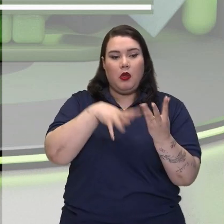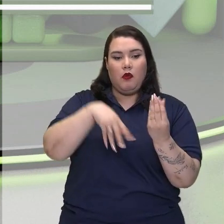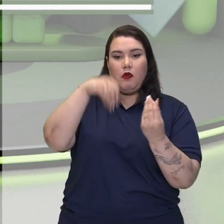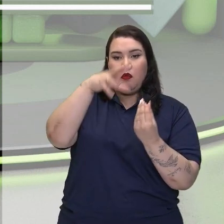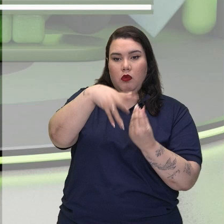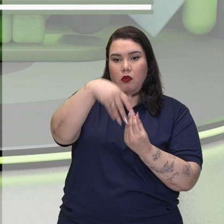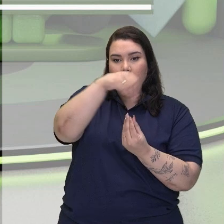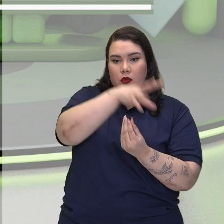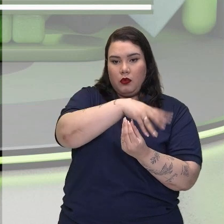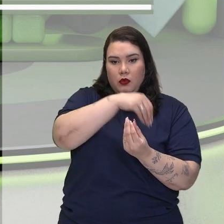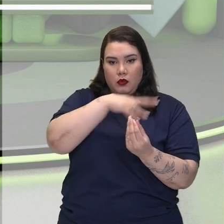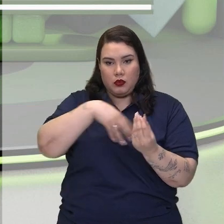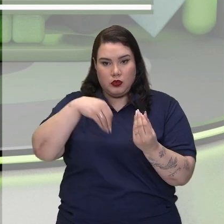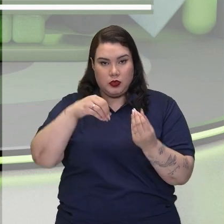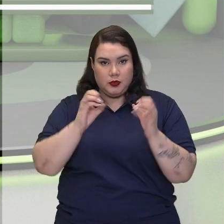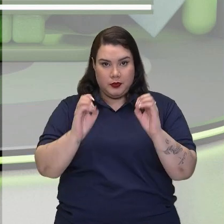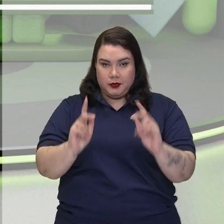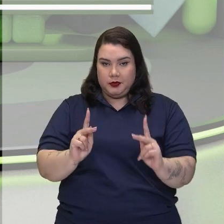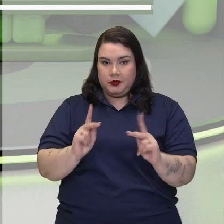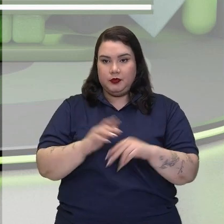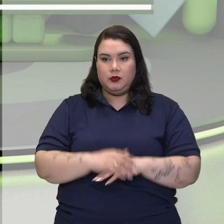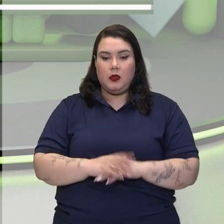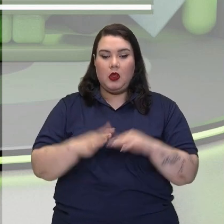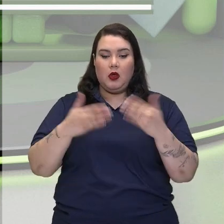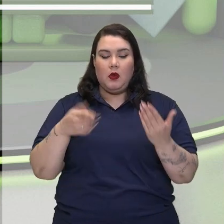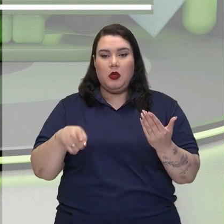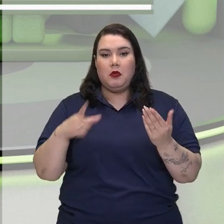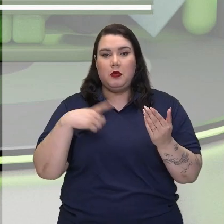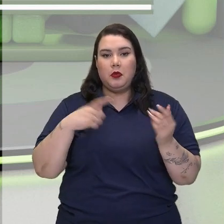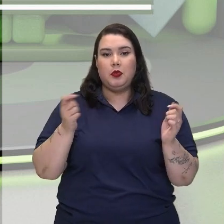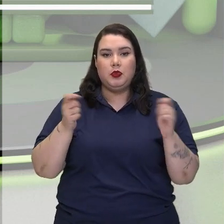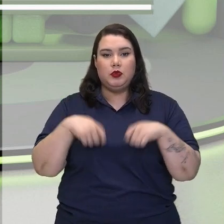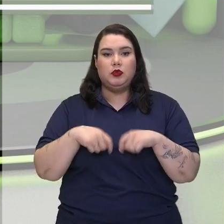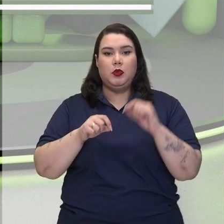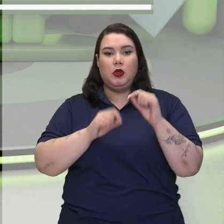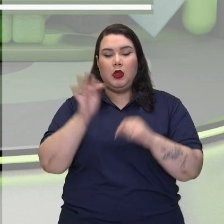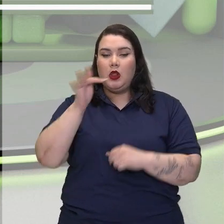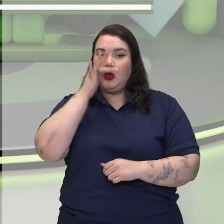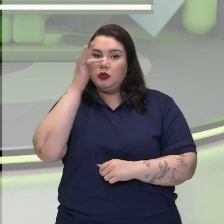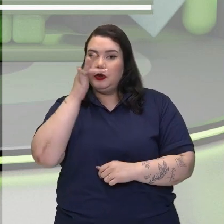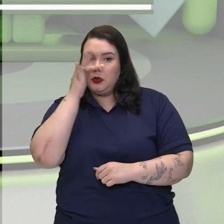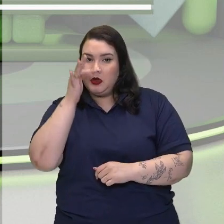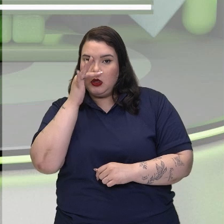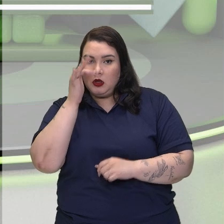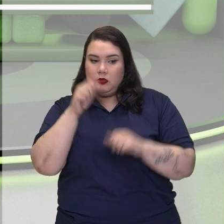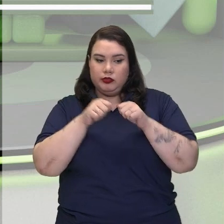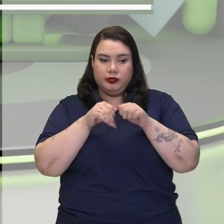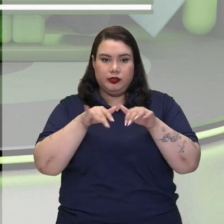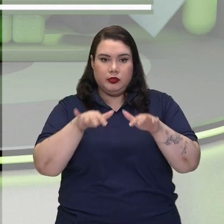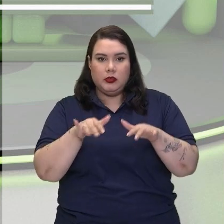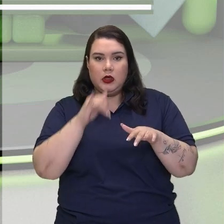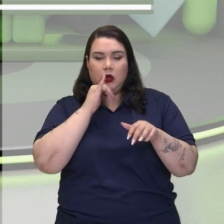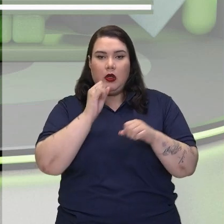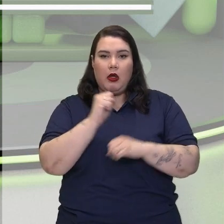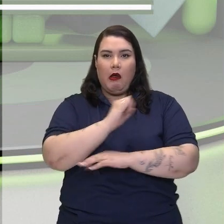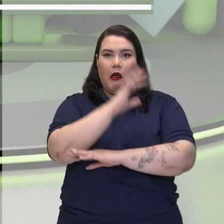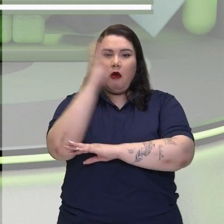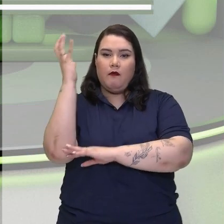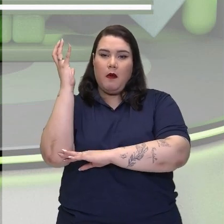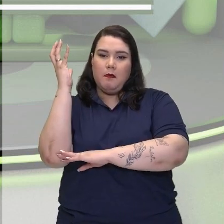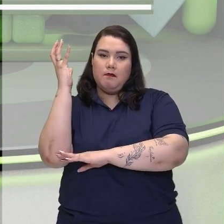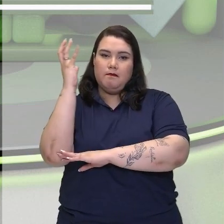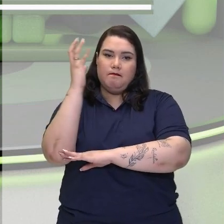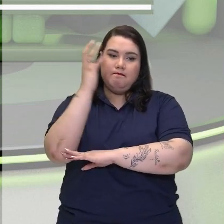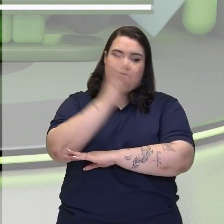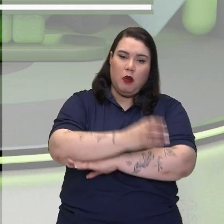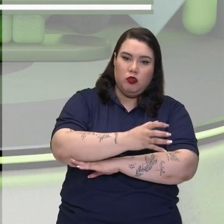bom? E esses decompositores, eles podem agir tanto nas plantas, né? Caiu ali uma árvore. Vamos imaginar